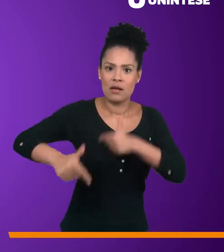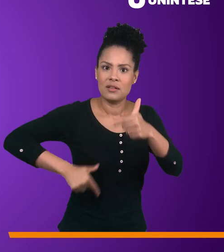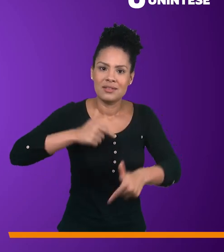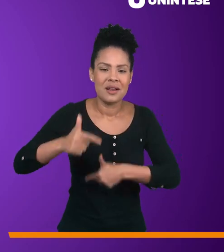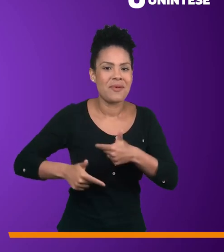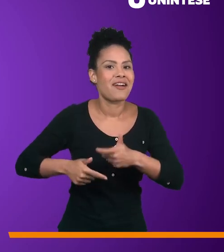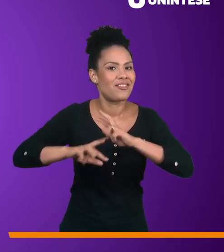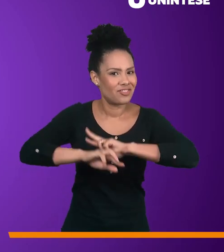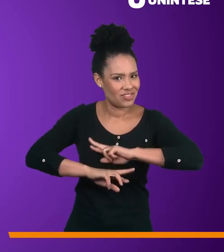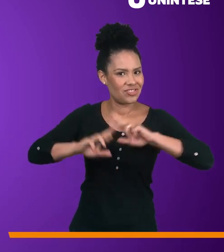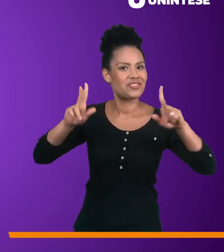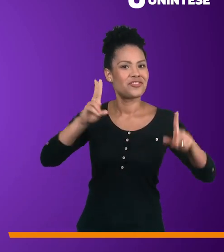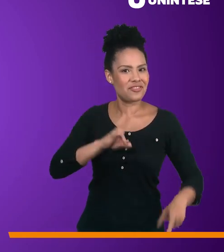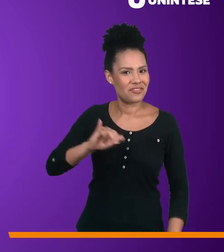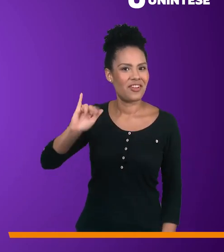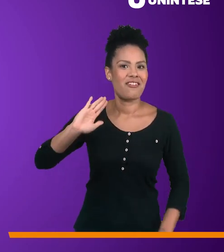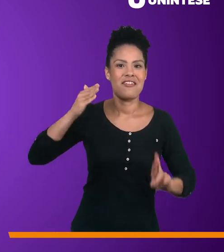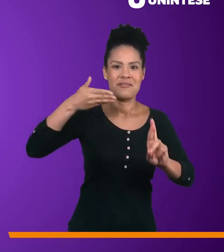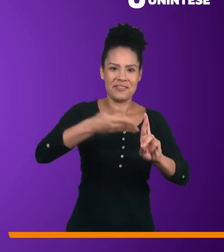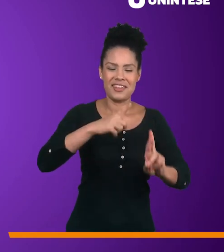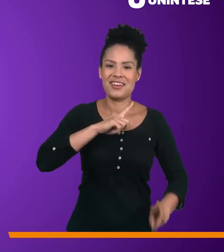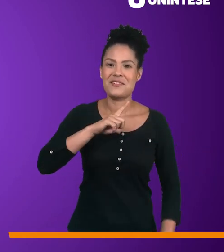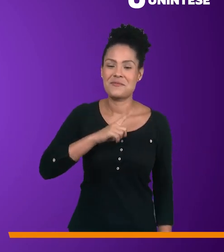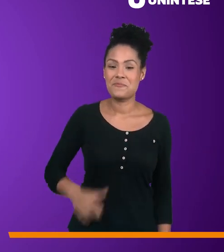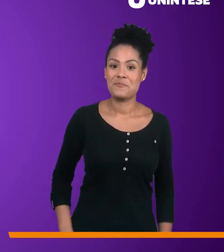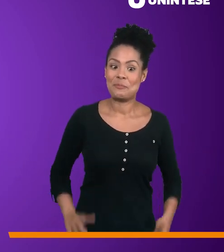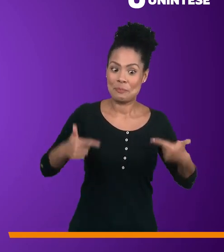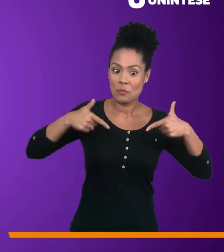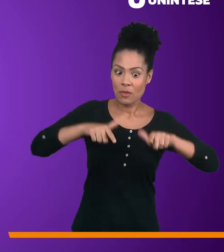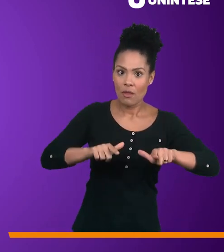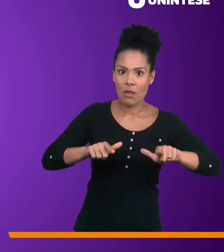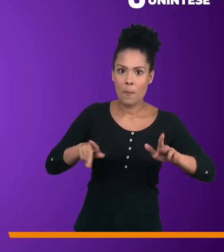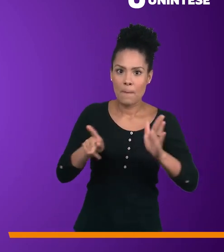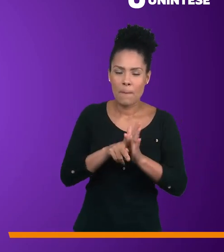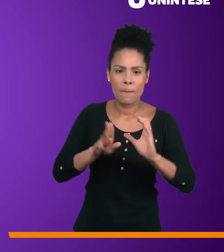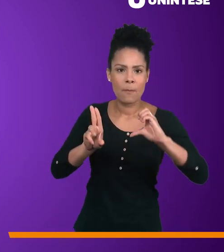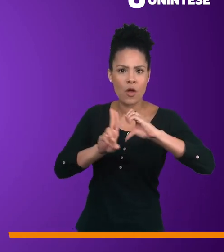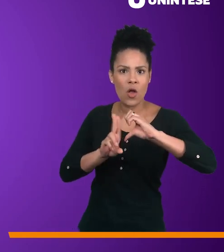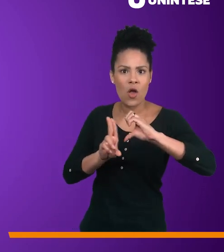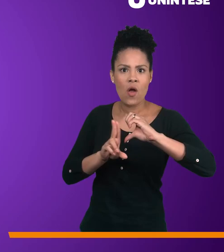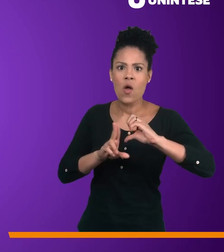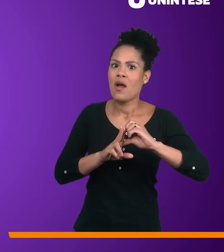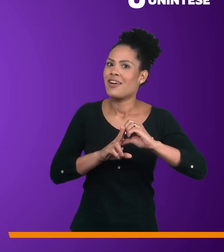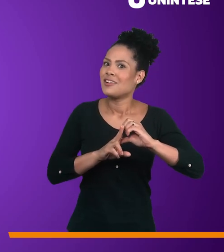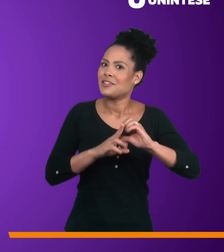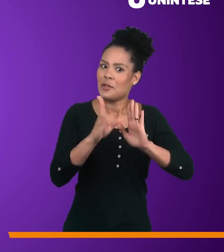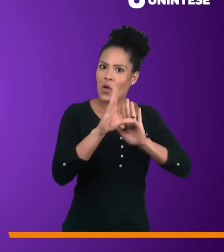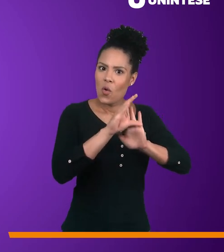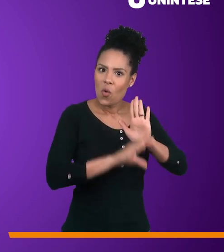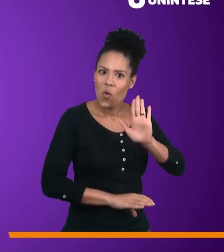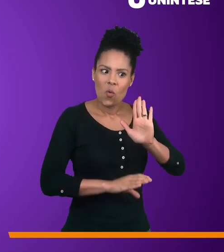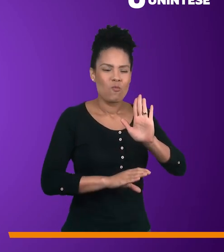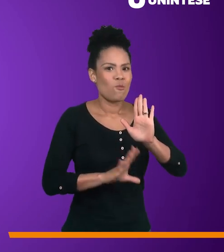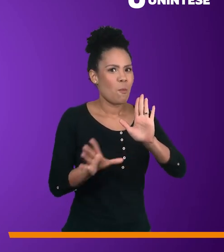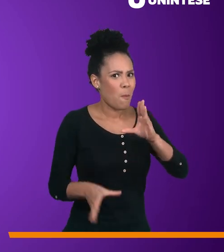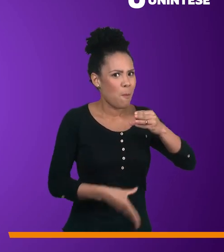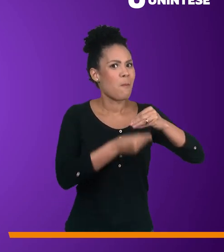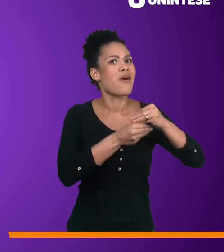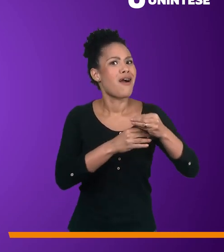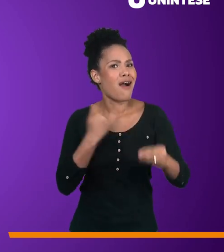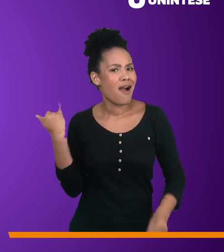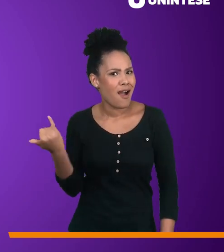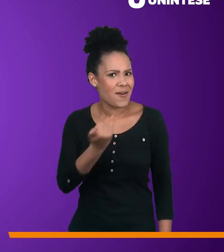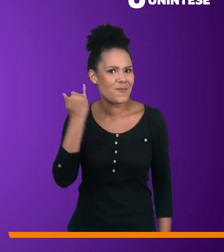mercado de trabalho. Desde já, lembramos que um diploma da Uníndese agrega muito ao currículo profissional da pessoa e pode ser um